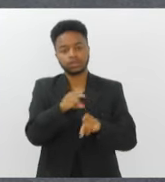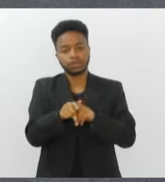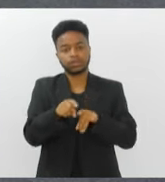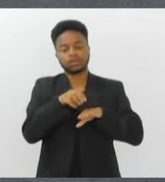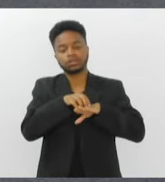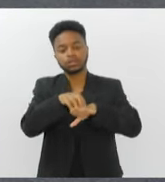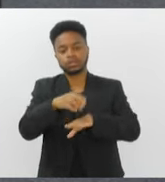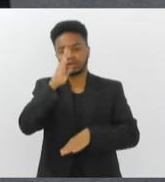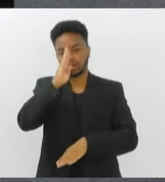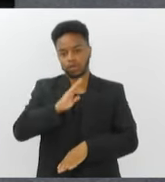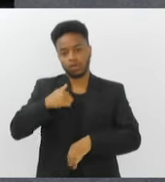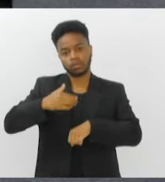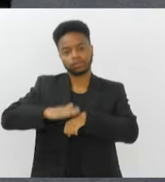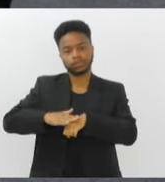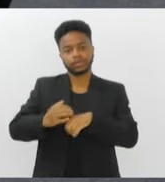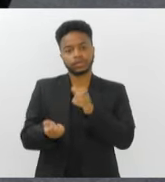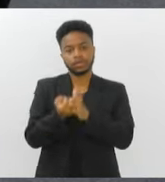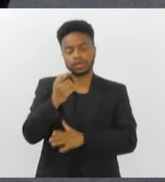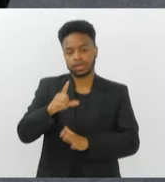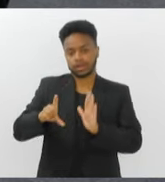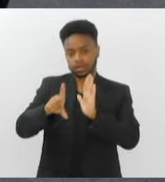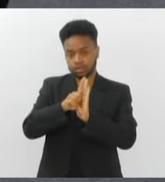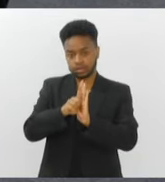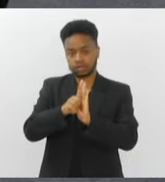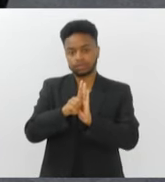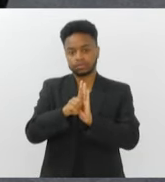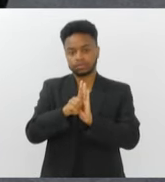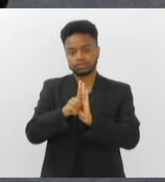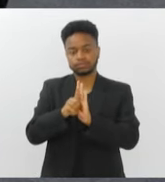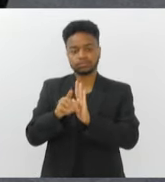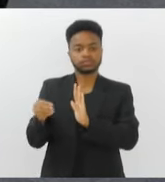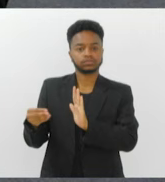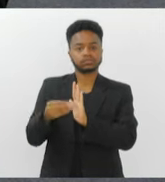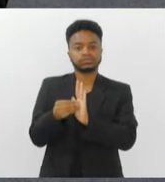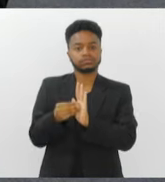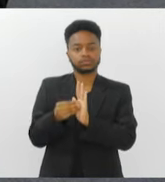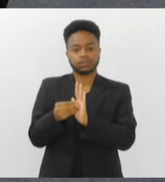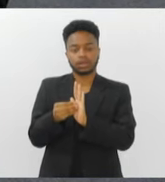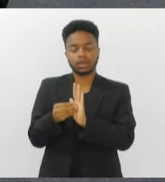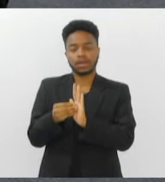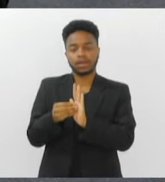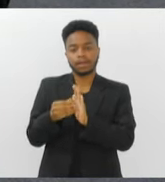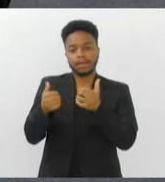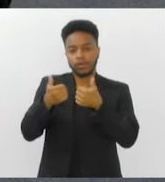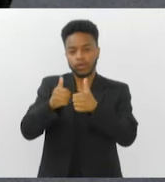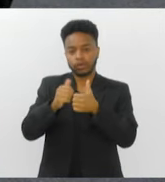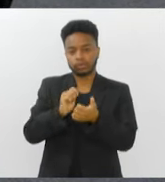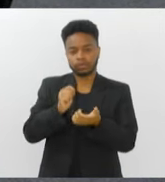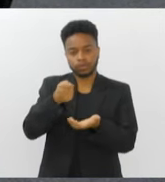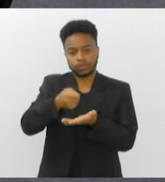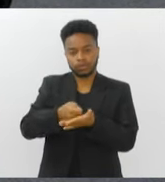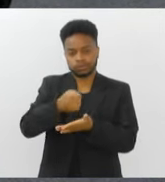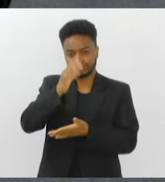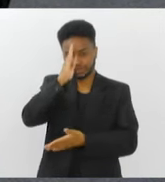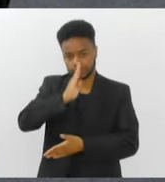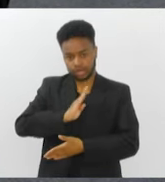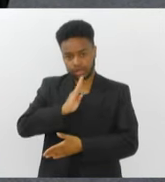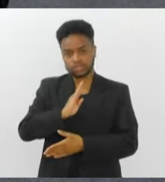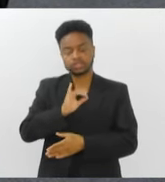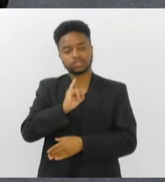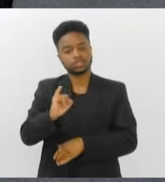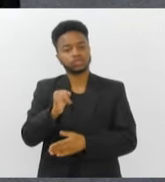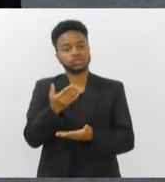Eu sou autor da lei que garantiu o passe livre para os estudantes dos cursos técnicos